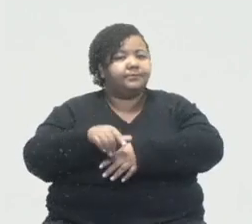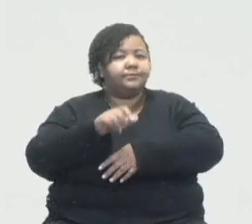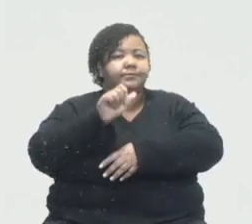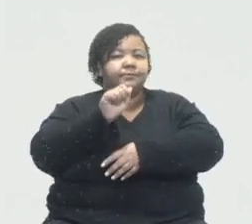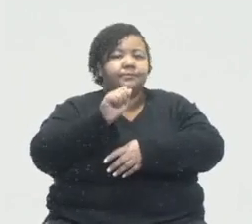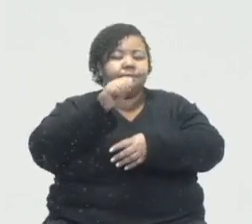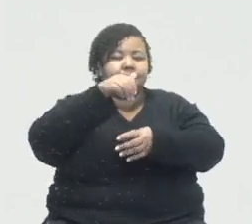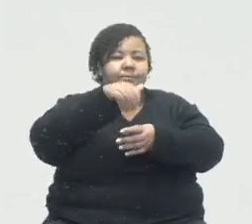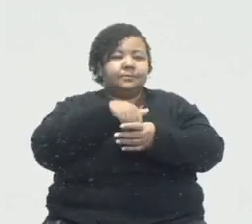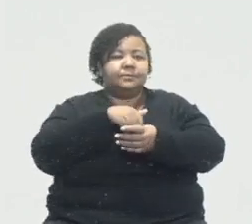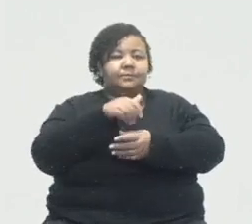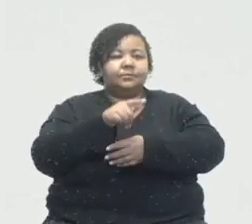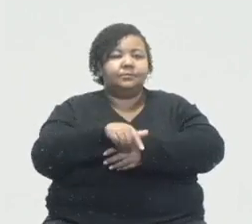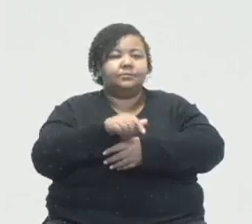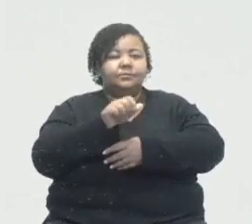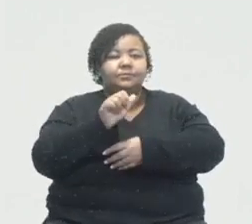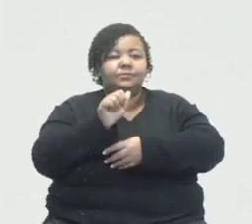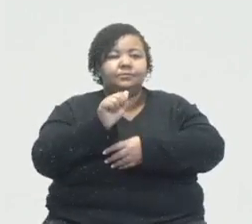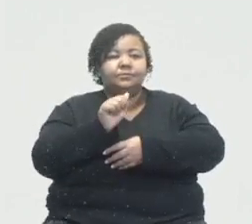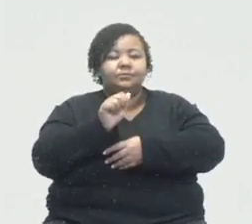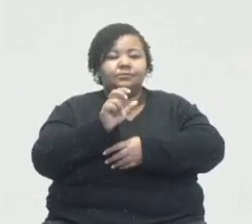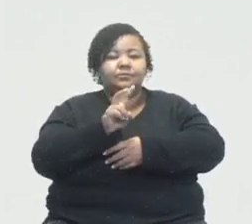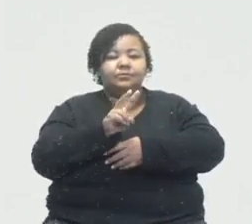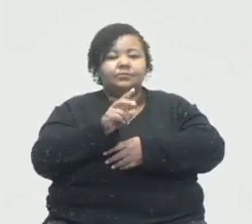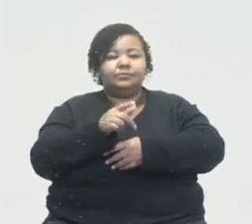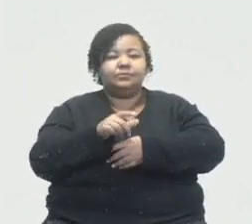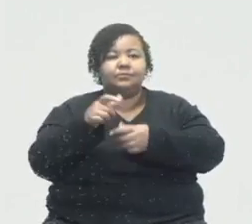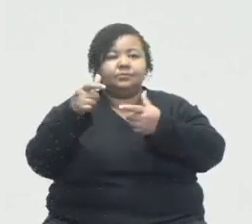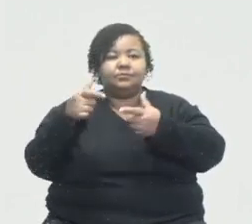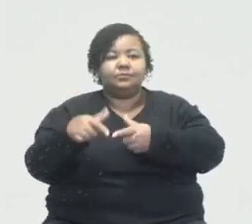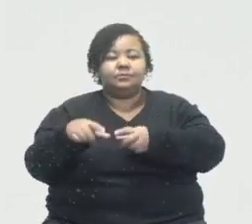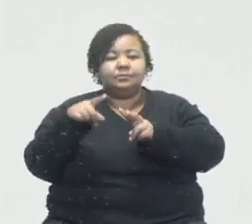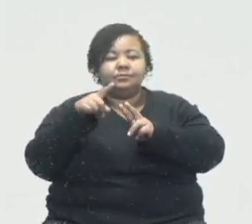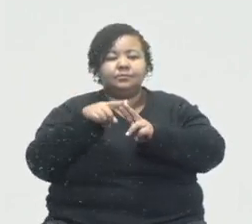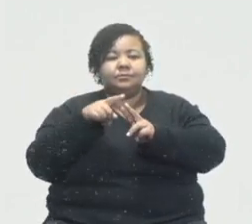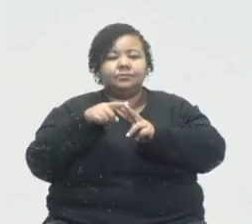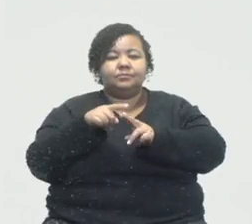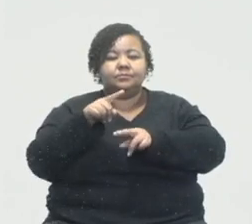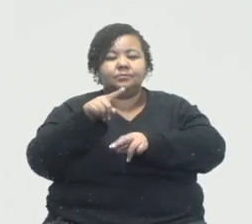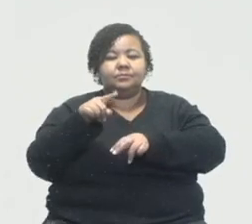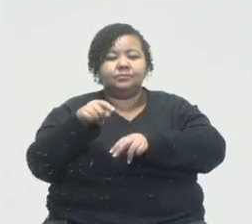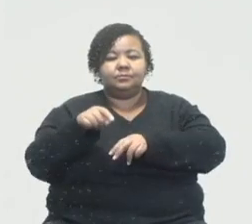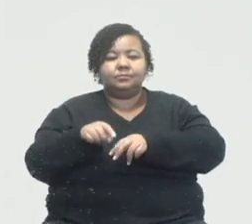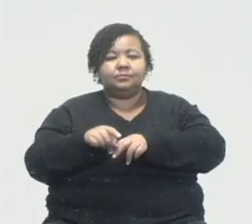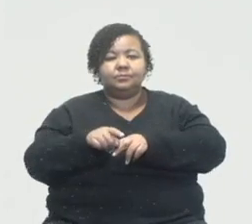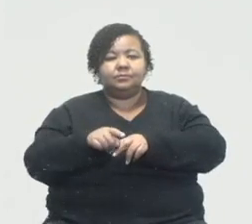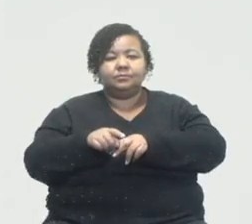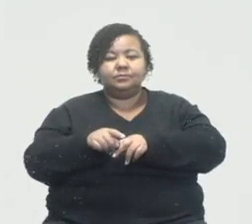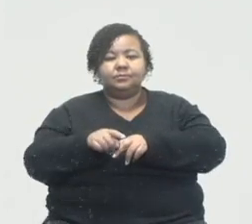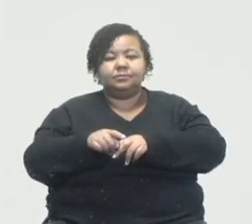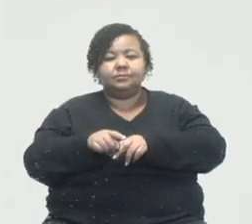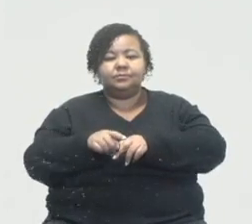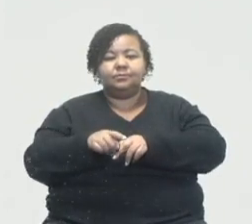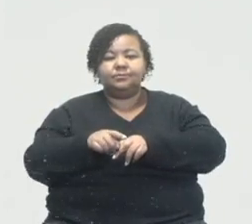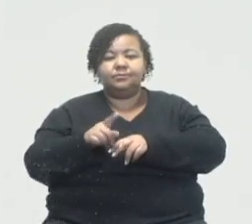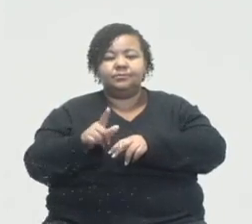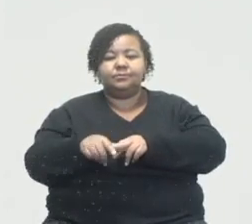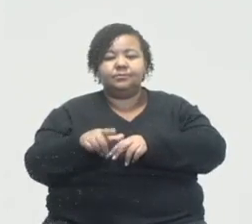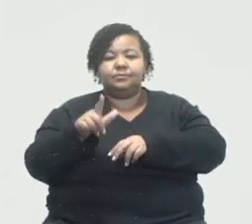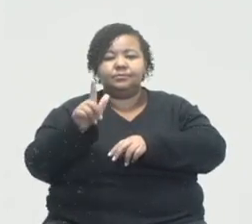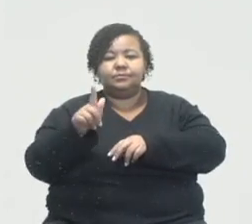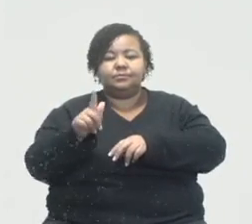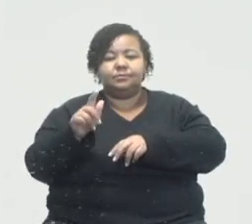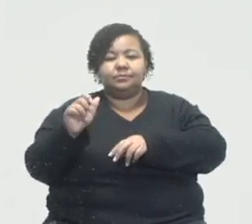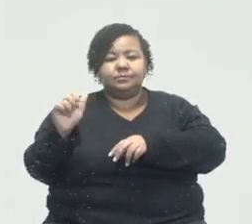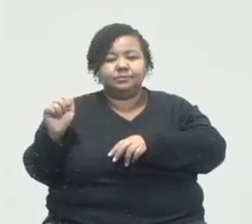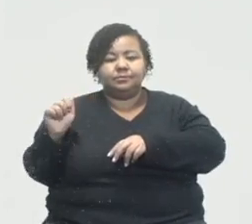tal que o meu espaço vetorial ele vai ser igual ao meu conjunto gerador